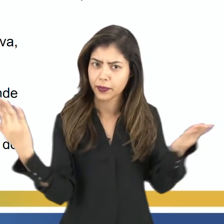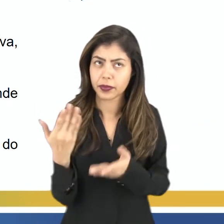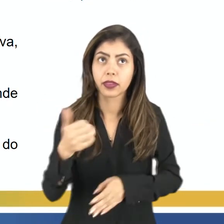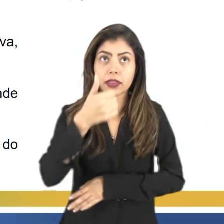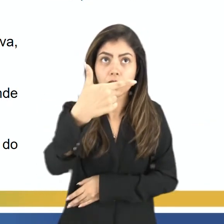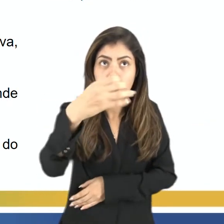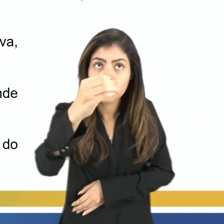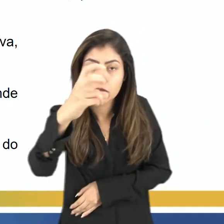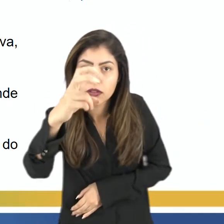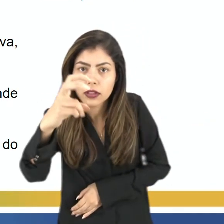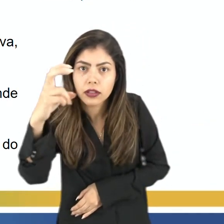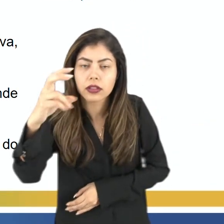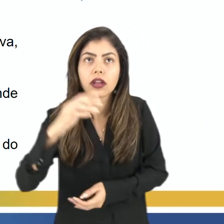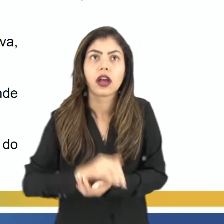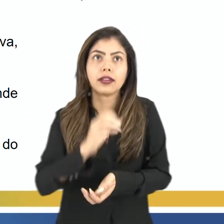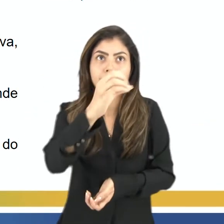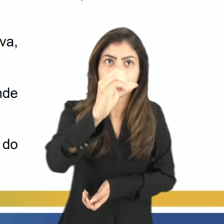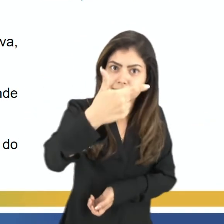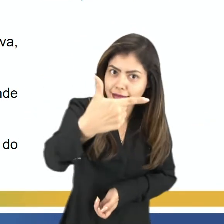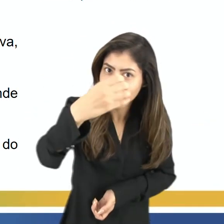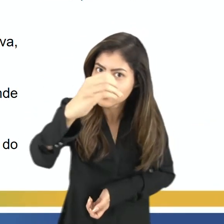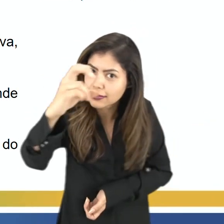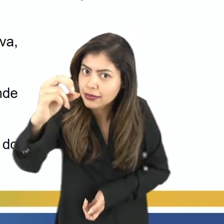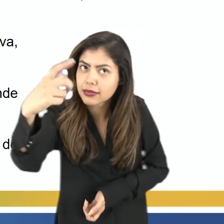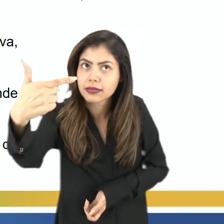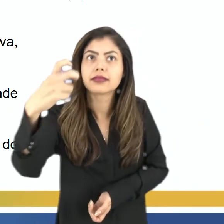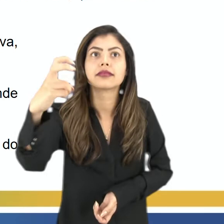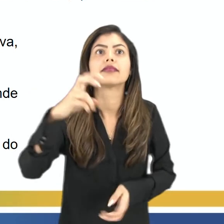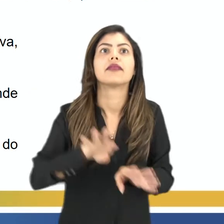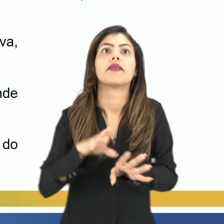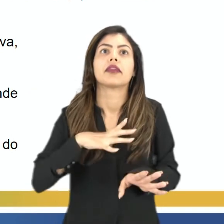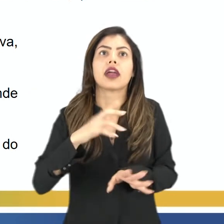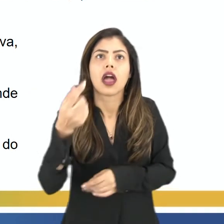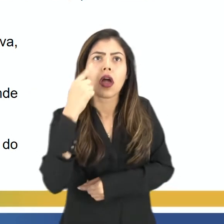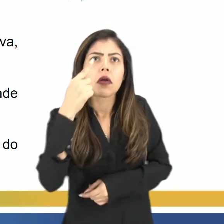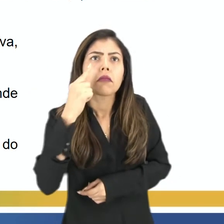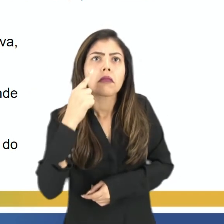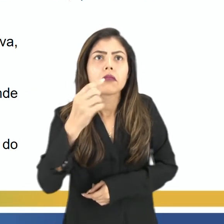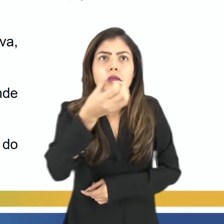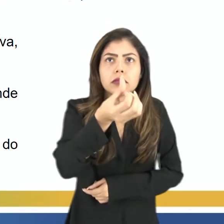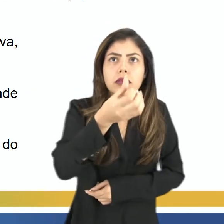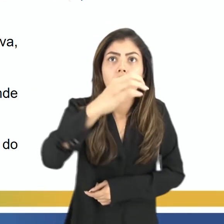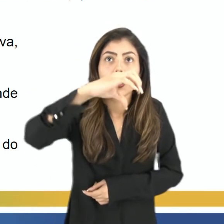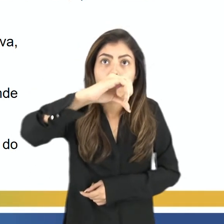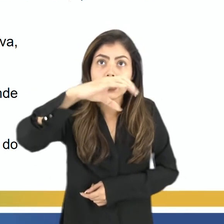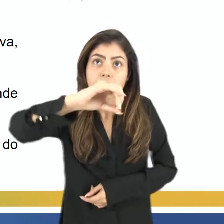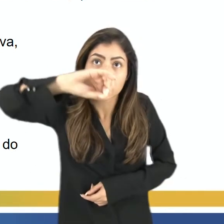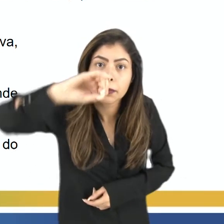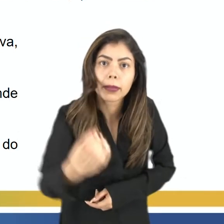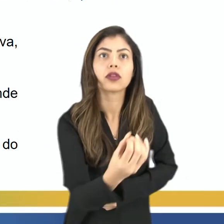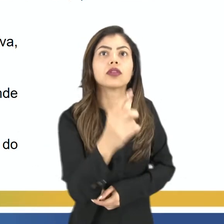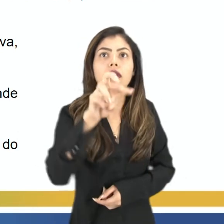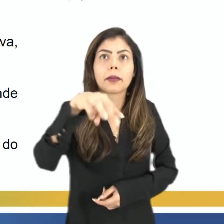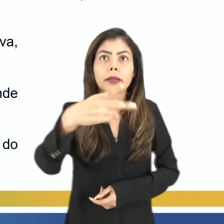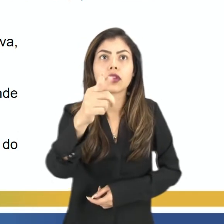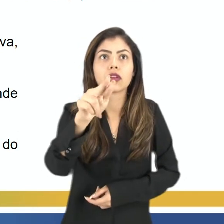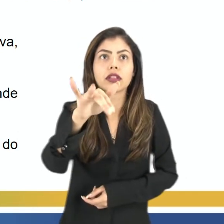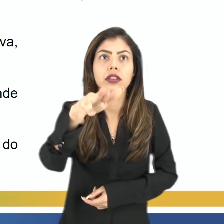Em 2005, a população economicamente ativa, PEA, do Brasil, era de 96 milhões de pessoas,